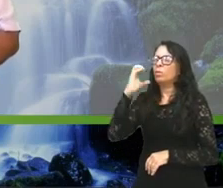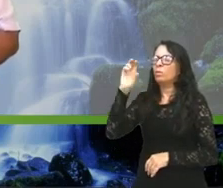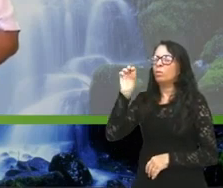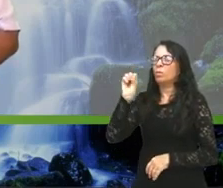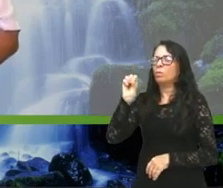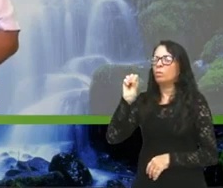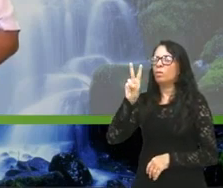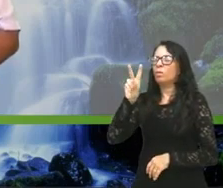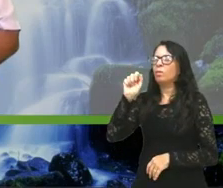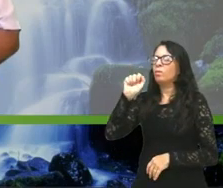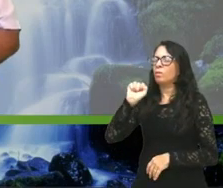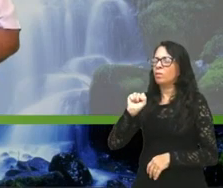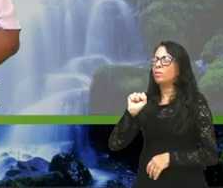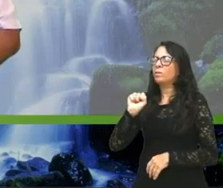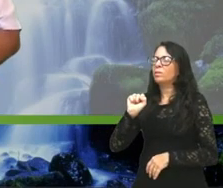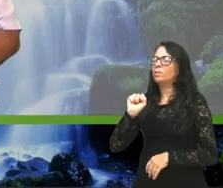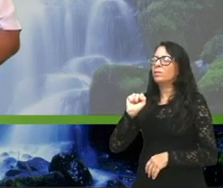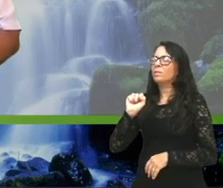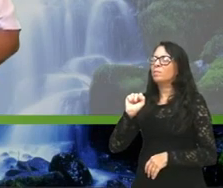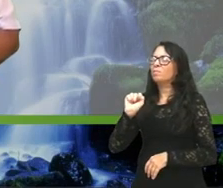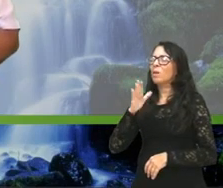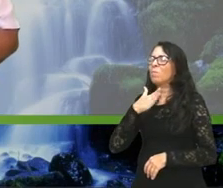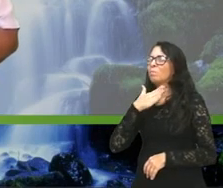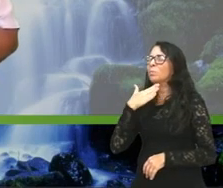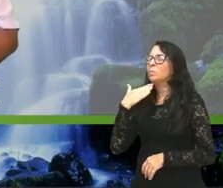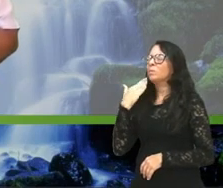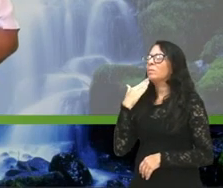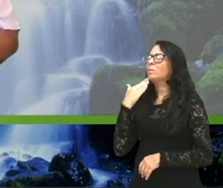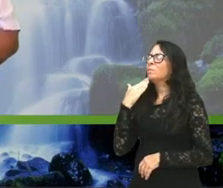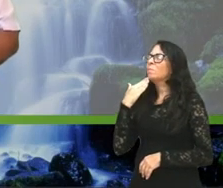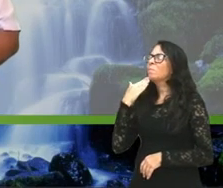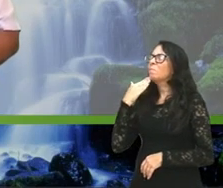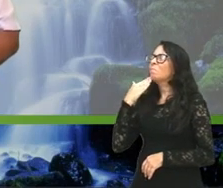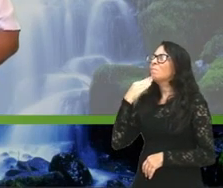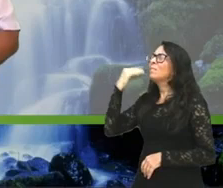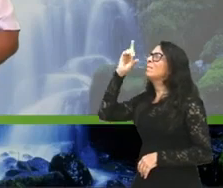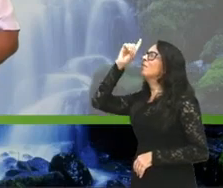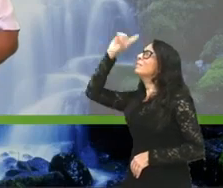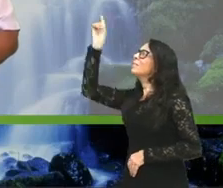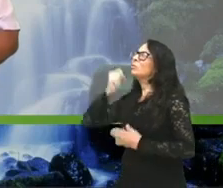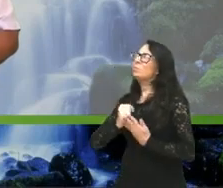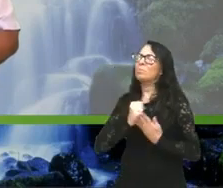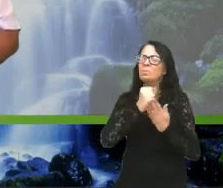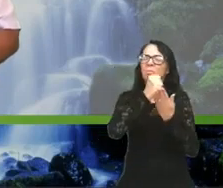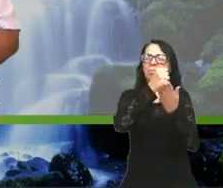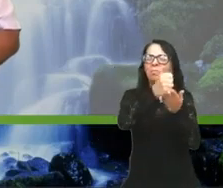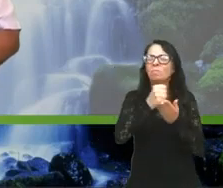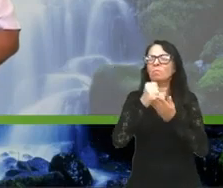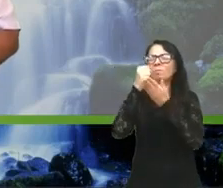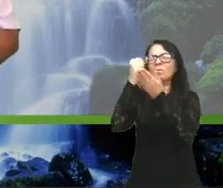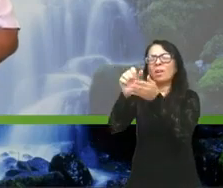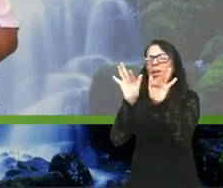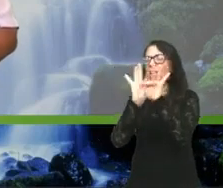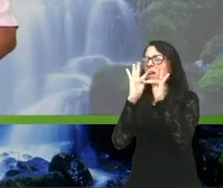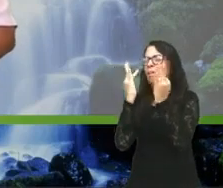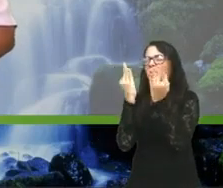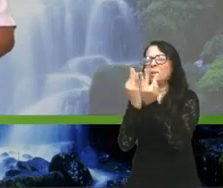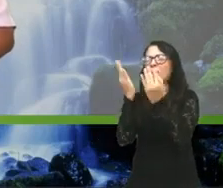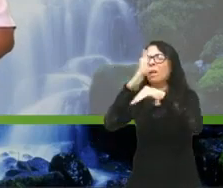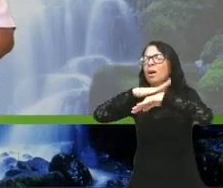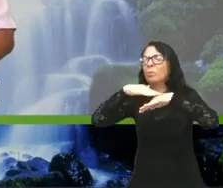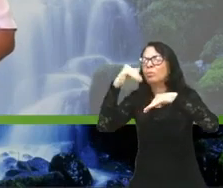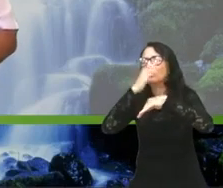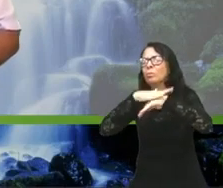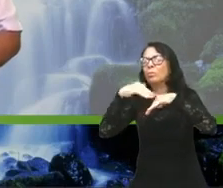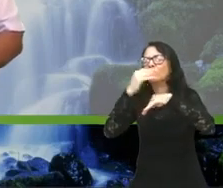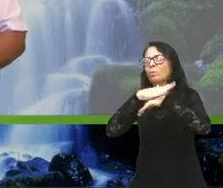lágrimas, mas tem misericórdia de nós, tem compaixão de nós. O mundo que vivemos torna-se cada vez